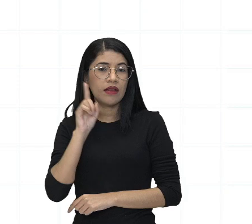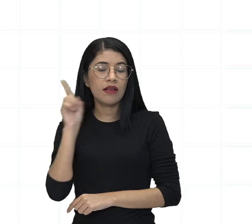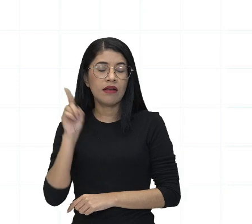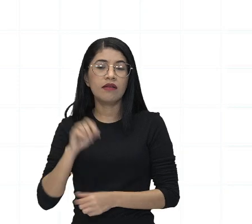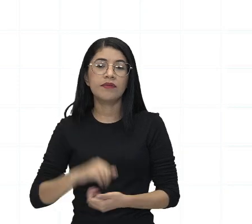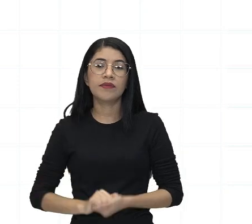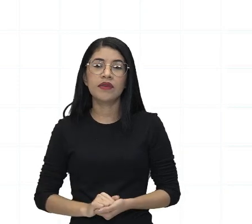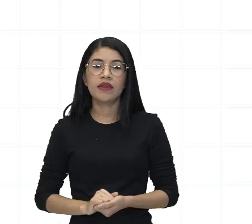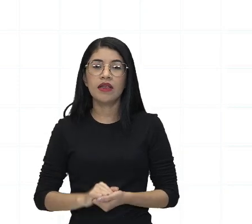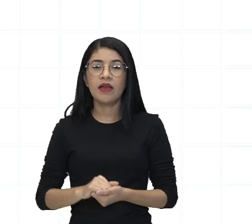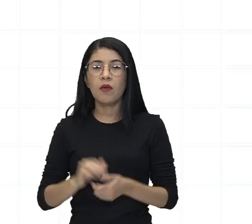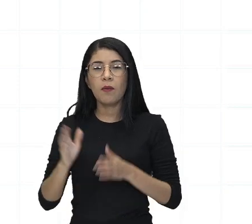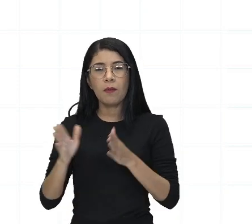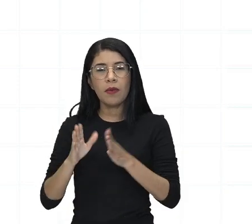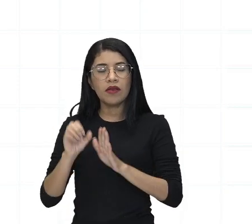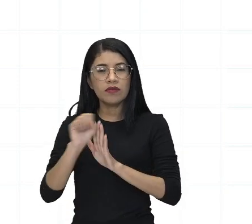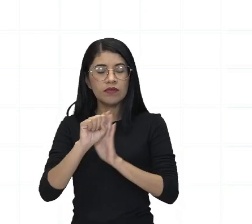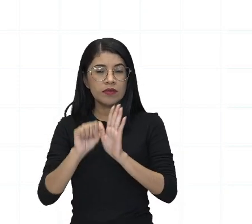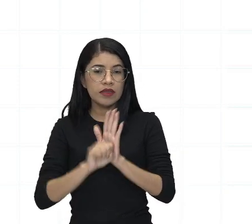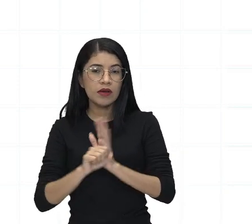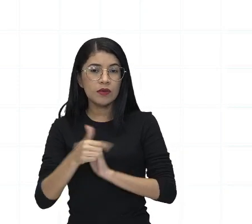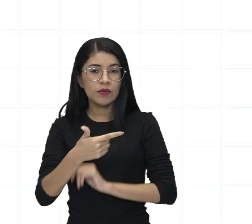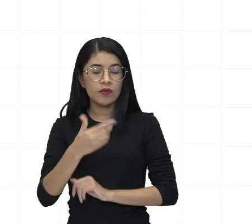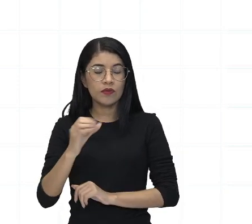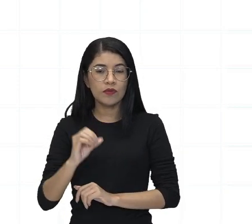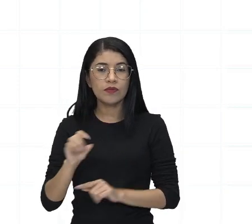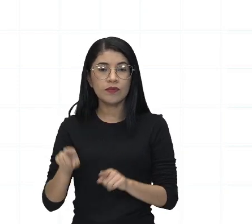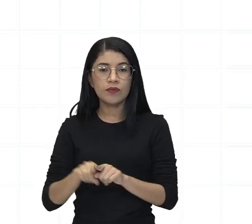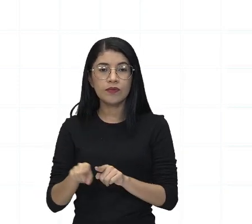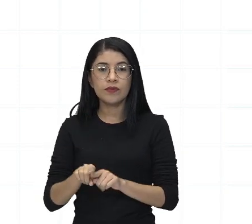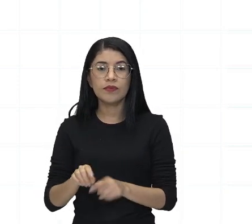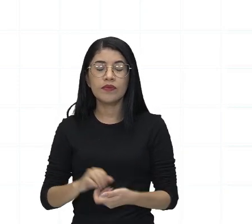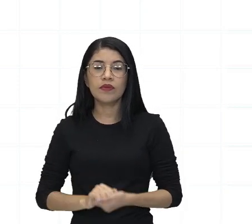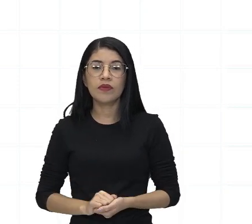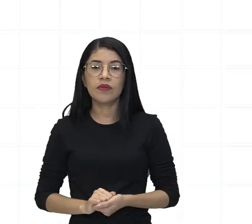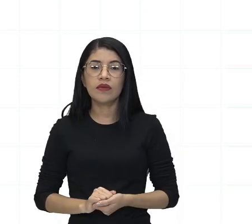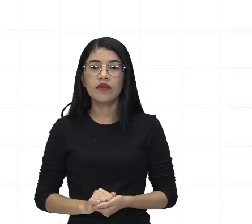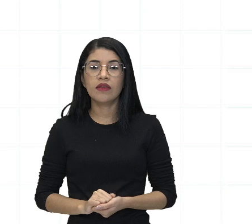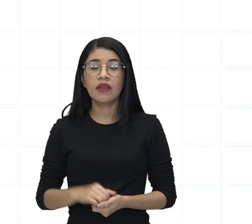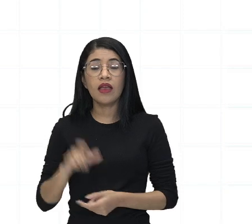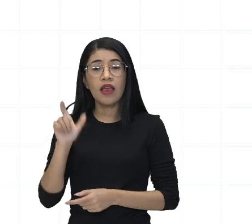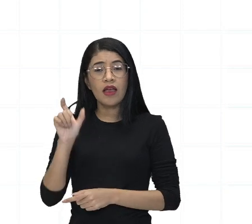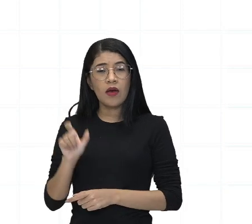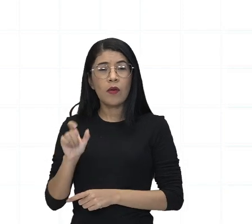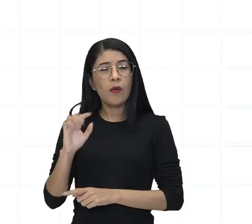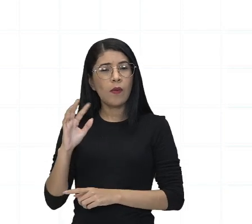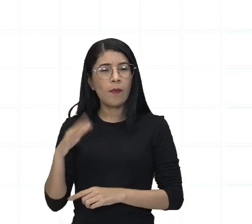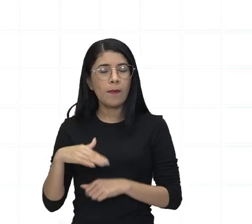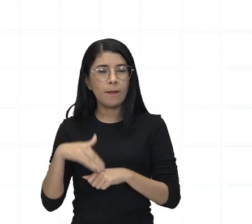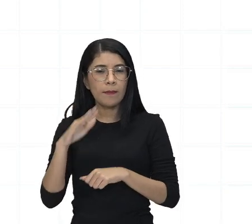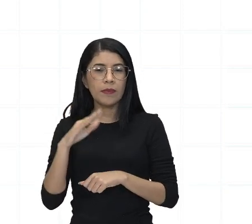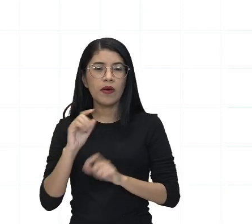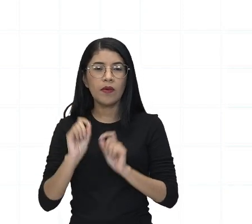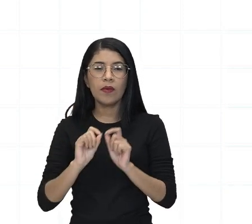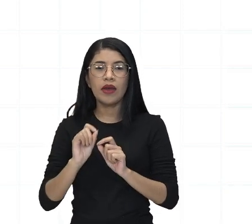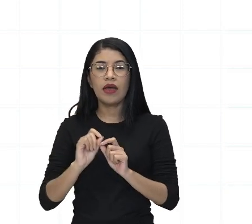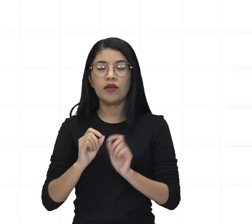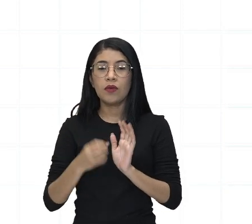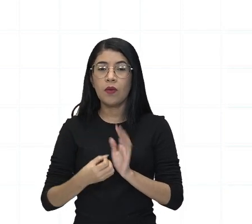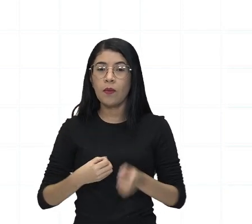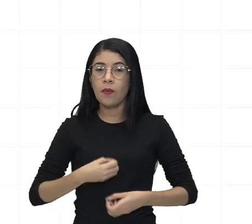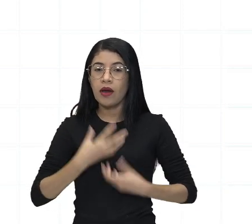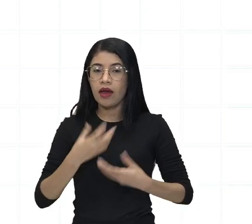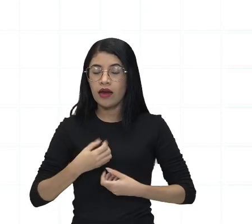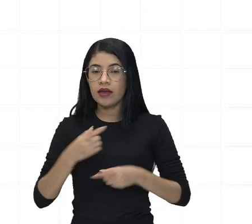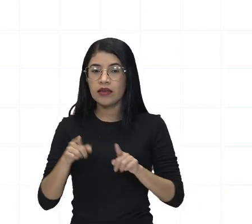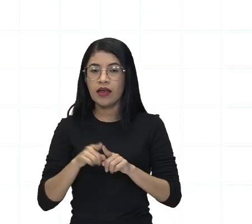das artes na primeira metade do século XX. Pode ser considerado um dos criadores do expressionismo abstrato